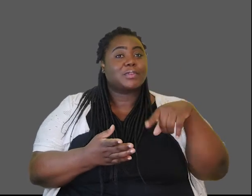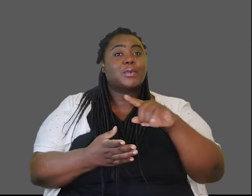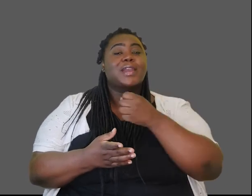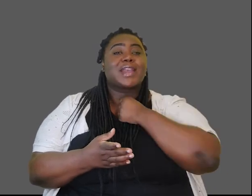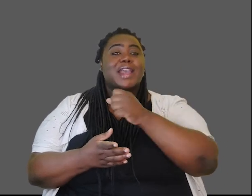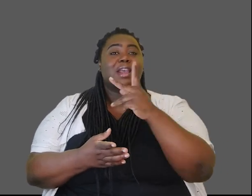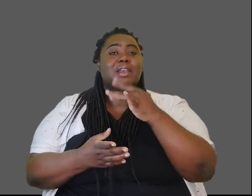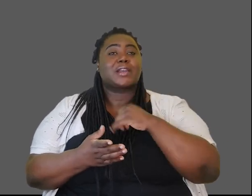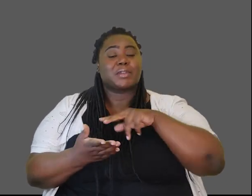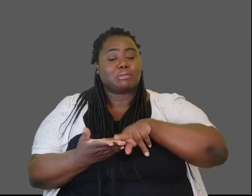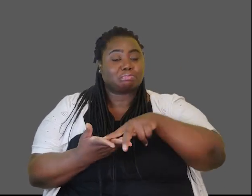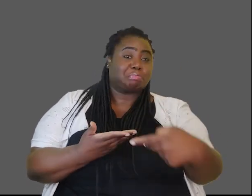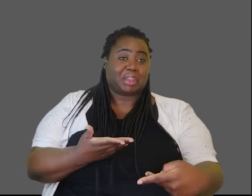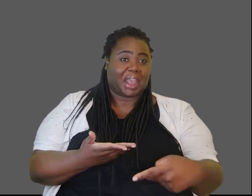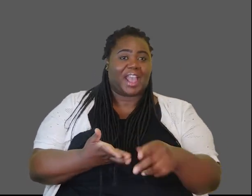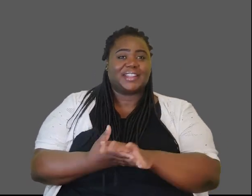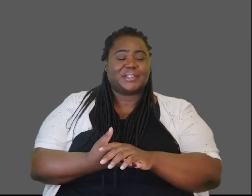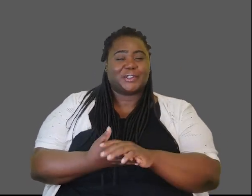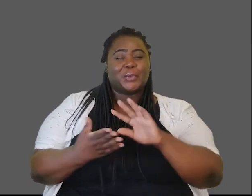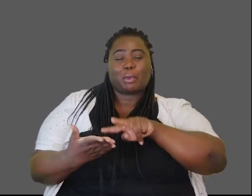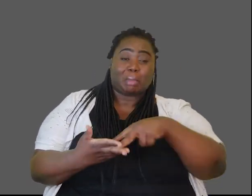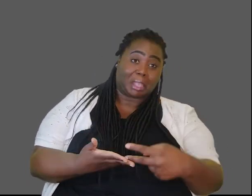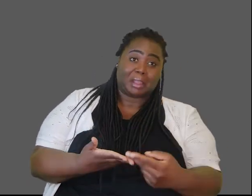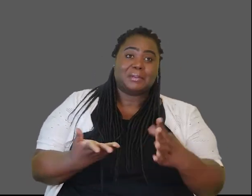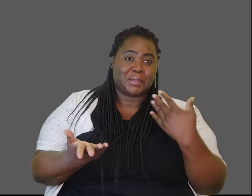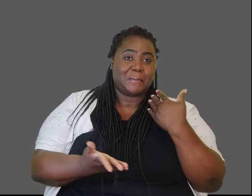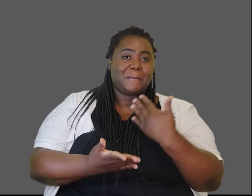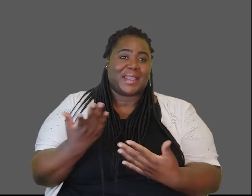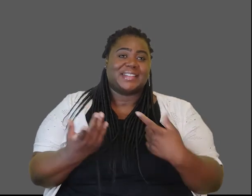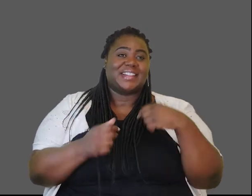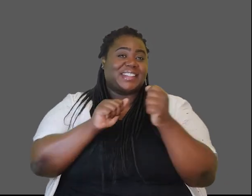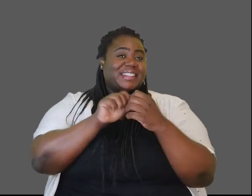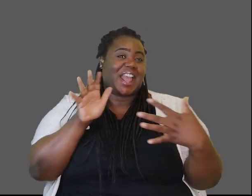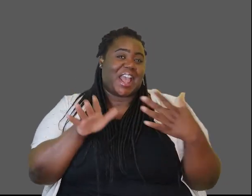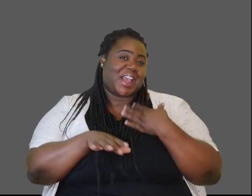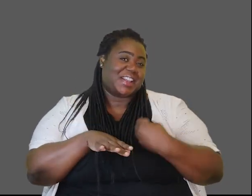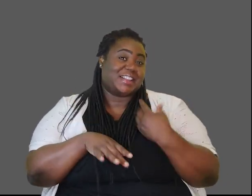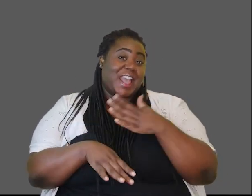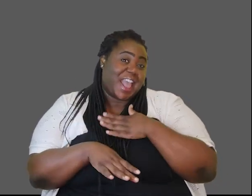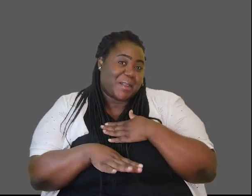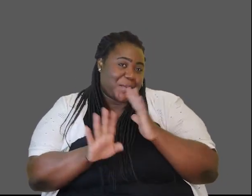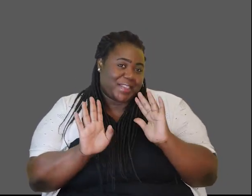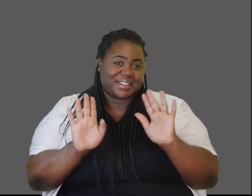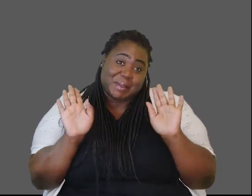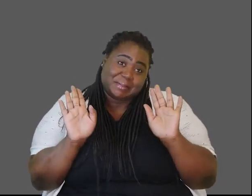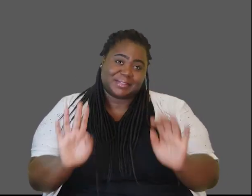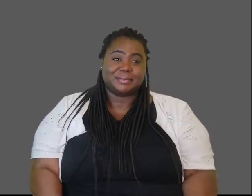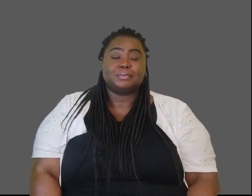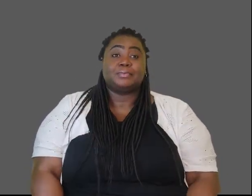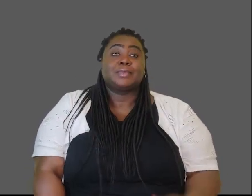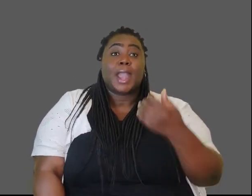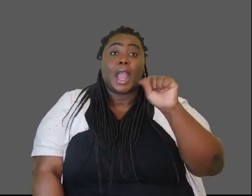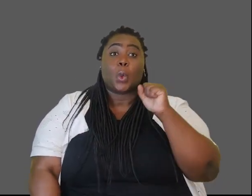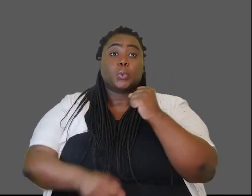Repórter S levou um escorregão, qualquer coisa nesse sentido. É uma das minhas glórias também. É muito minha, mas...